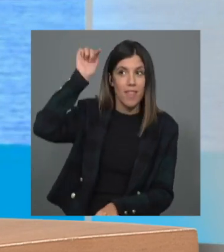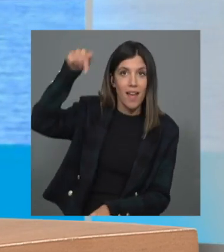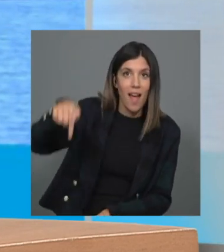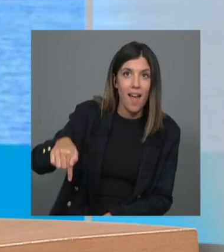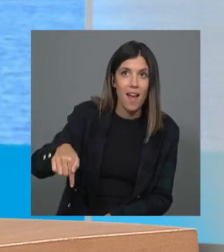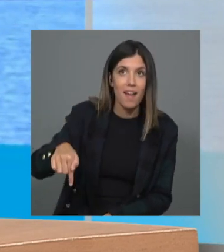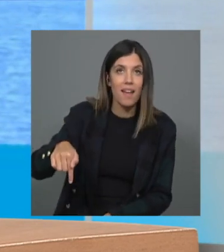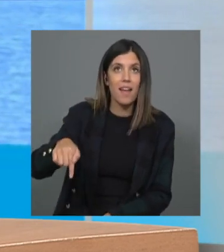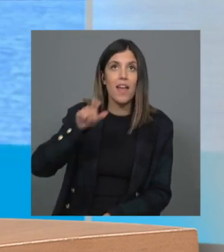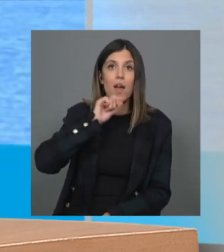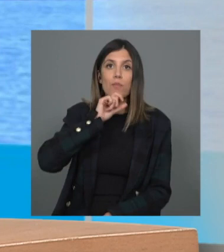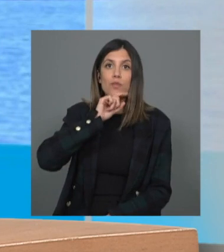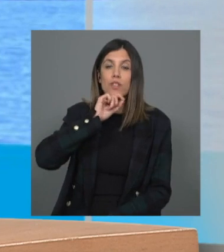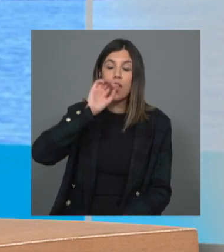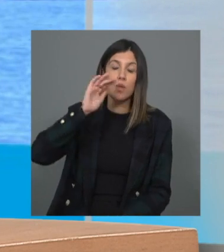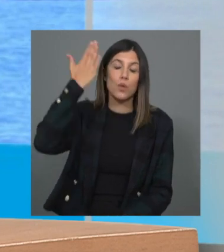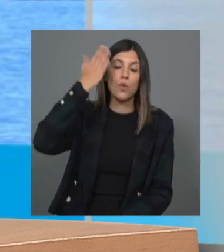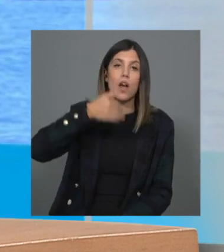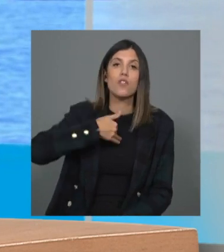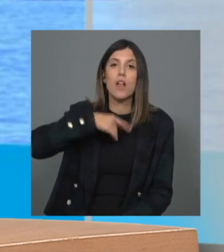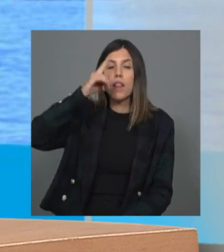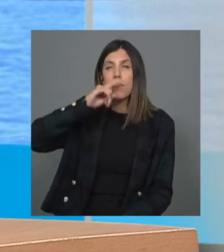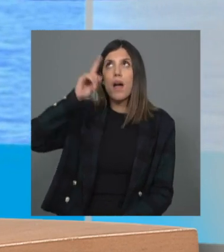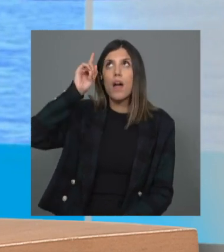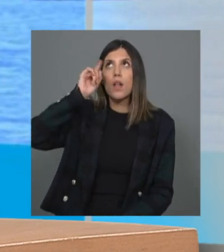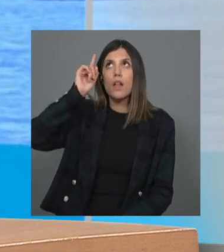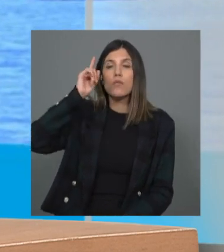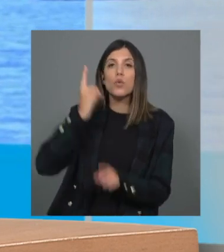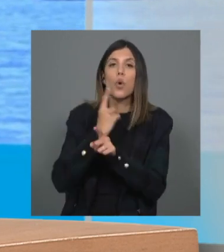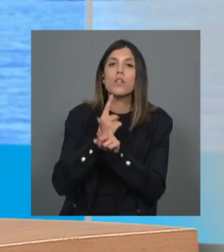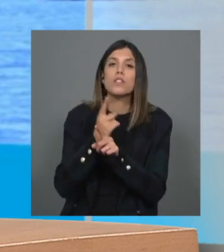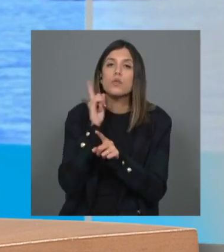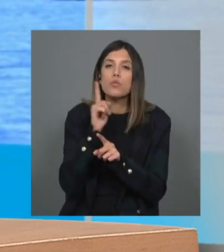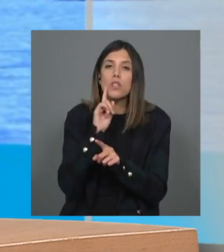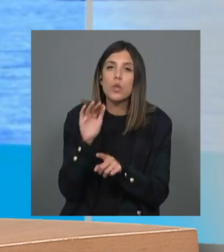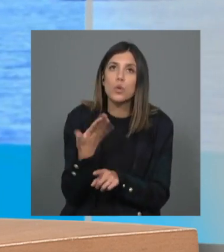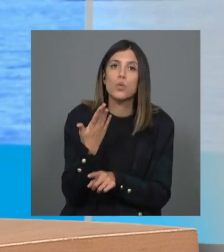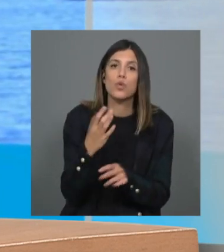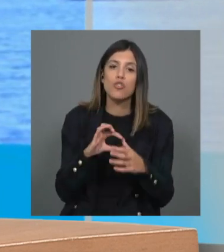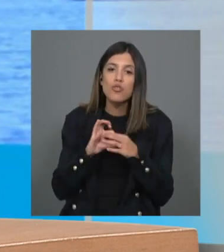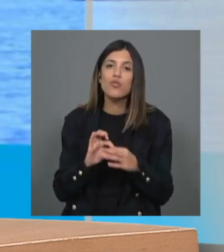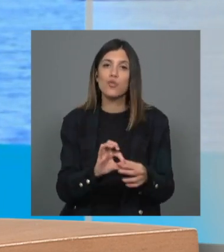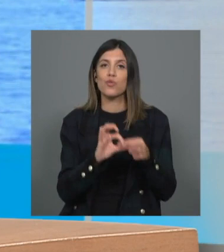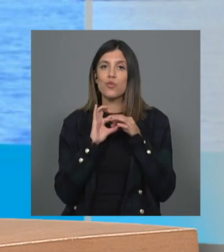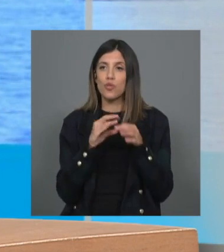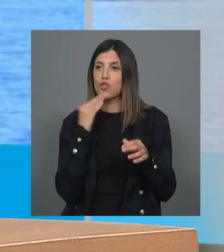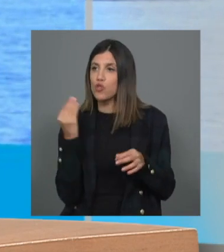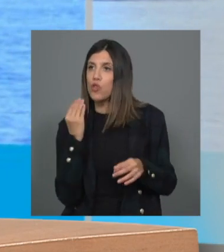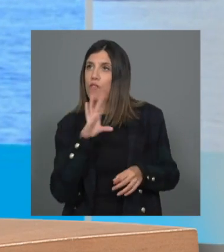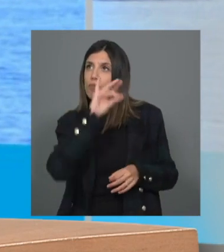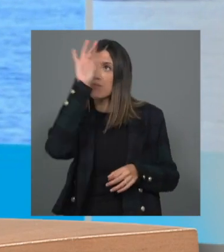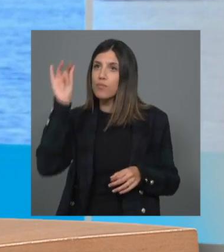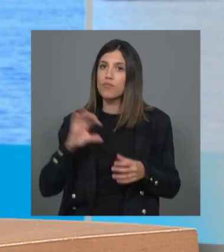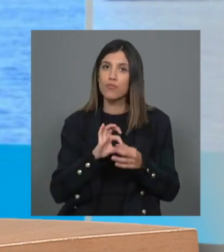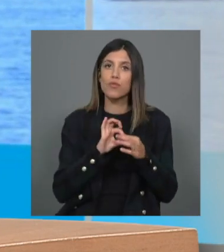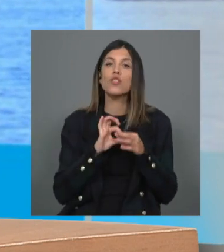é uma grande oportunidade para nos ajudar a relembrar do essencial daquilo que nos une na Jornada Mundial da Juventude a tantos jovens nacionalidades diferentes, que é